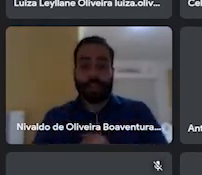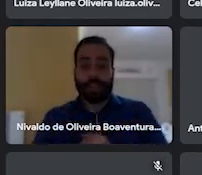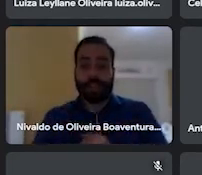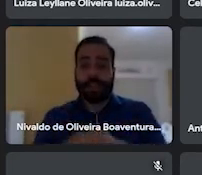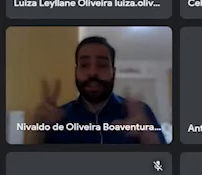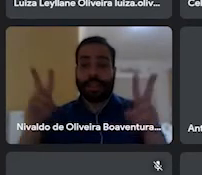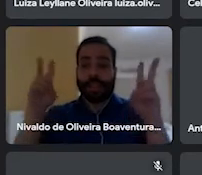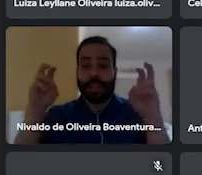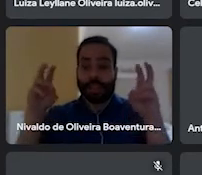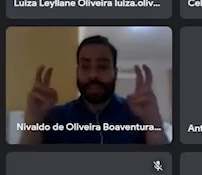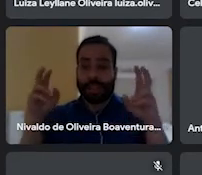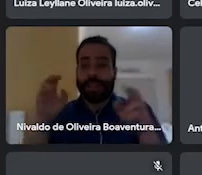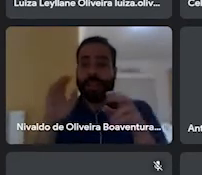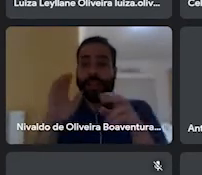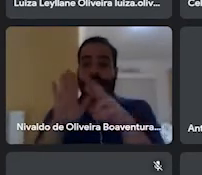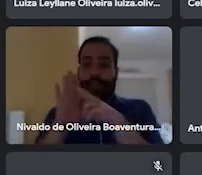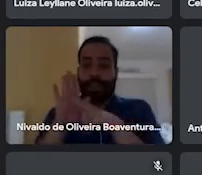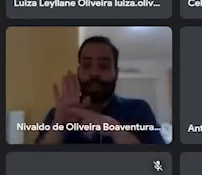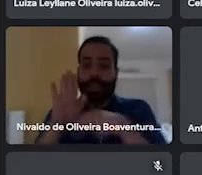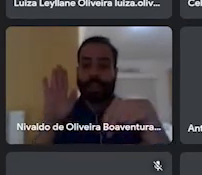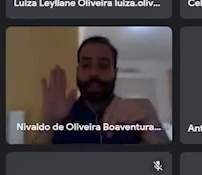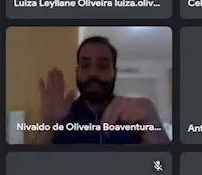à NR10.